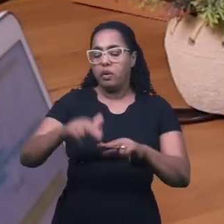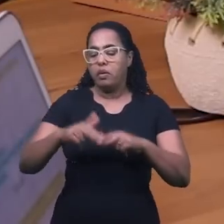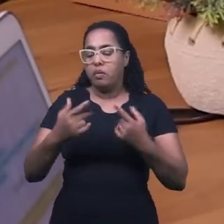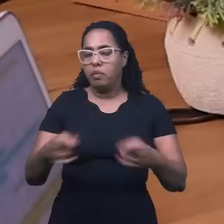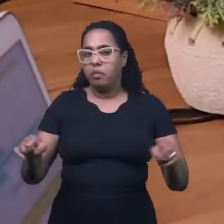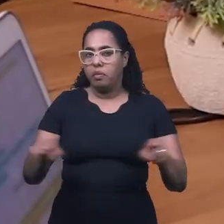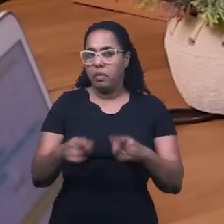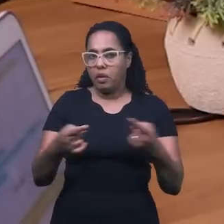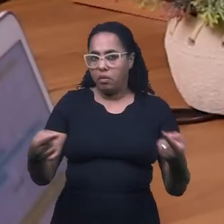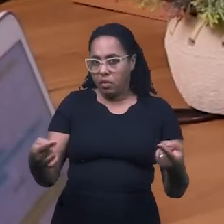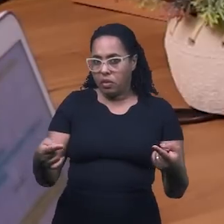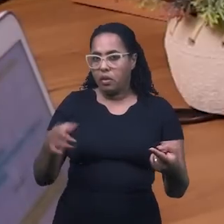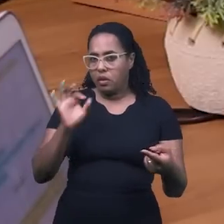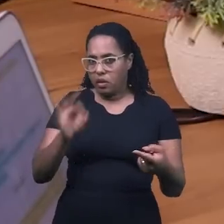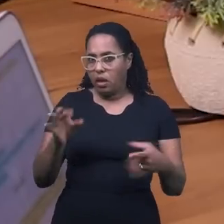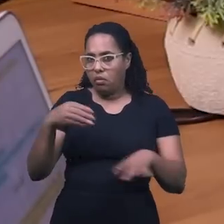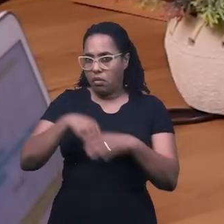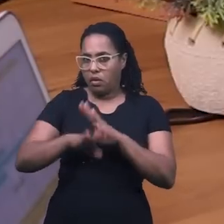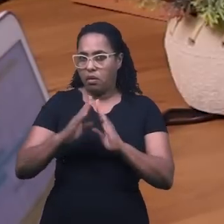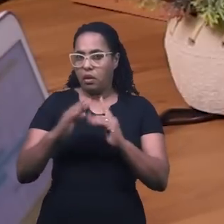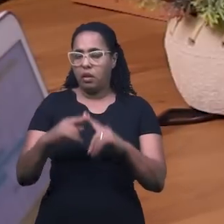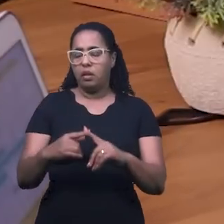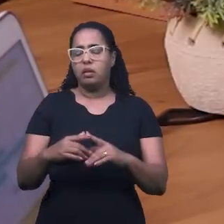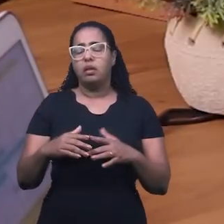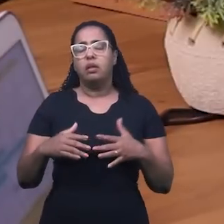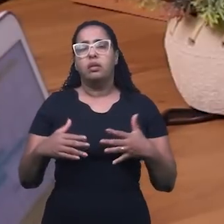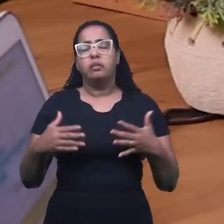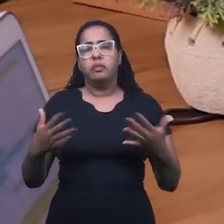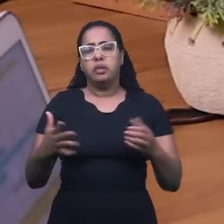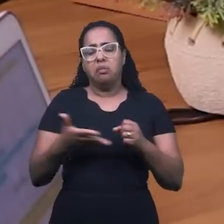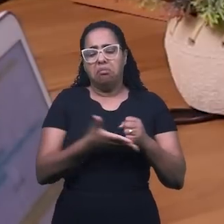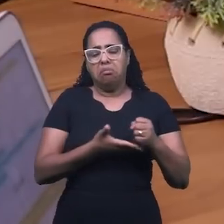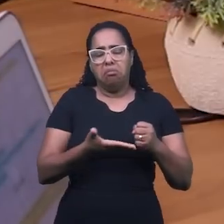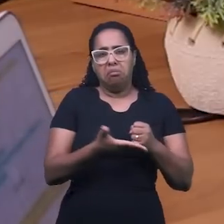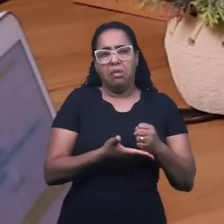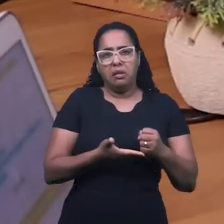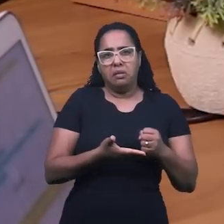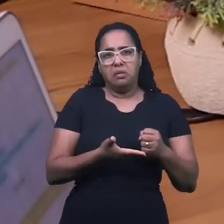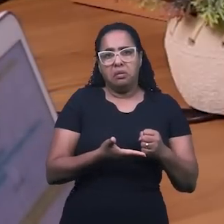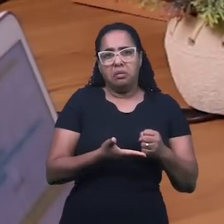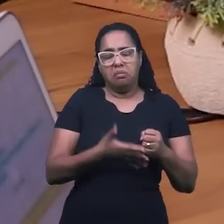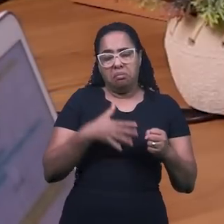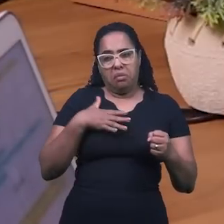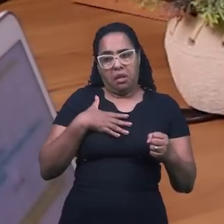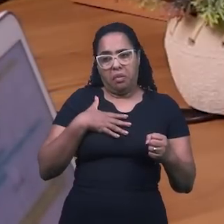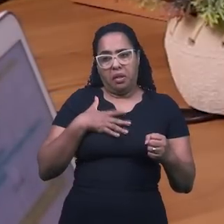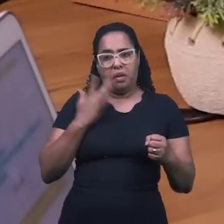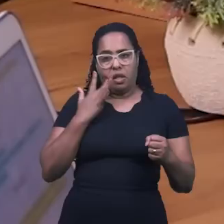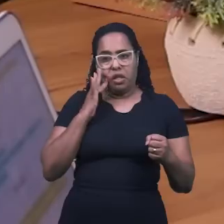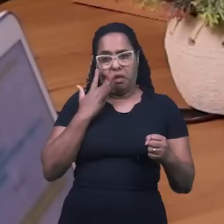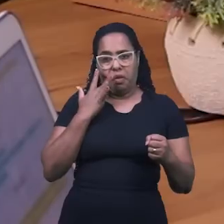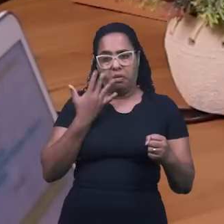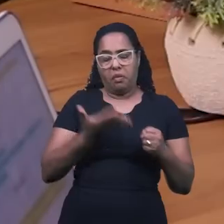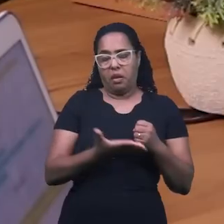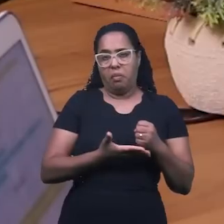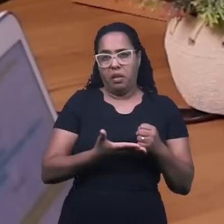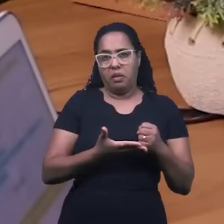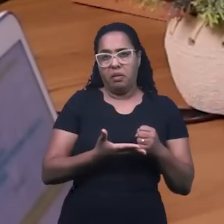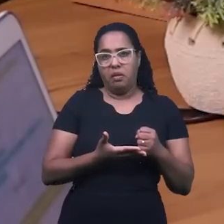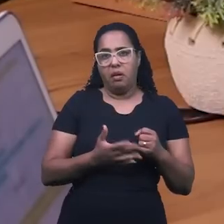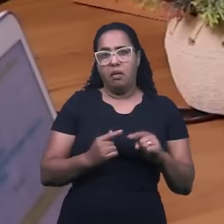Senhor pela música dentro da casa do Senhor, certo? Então isso era uma coisa básica para mim.